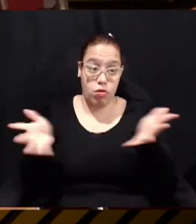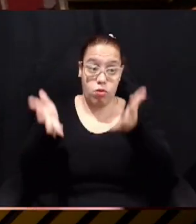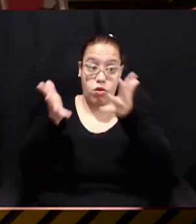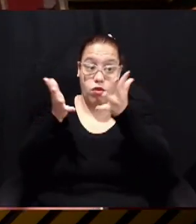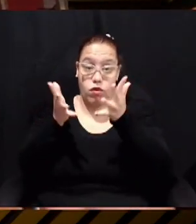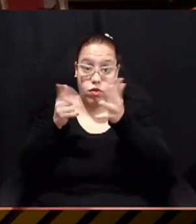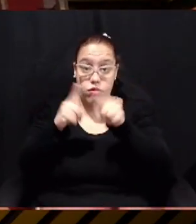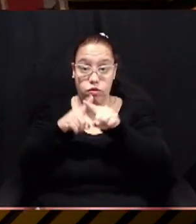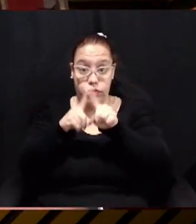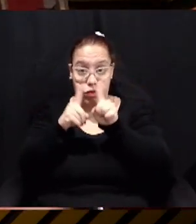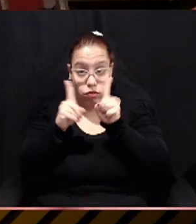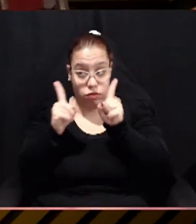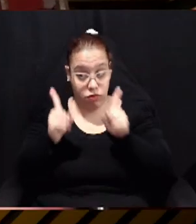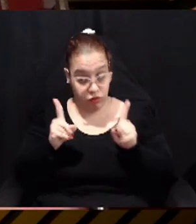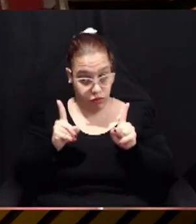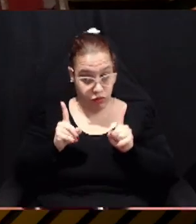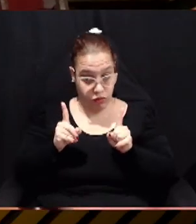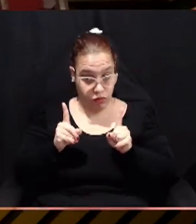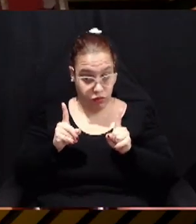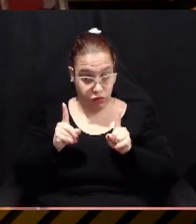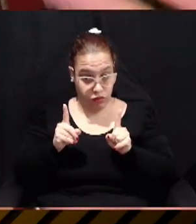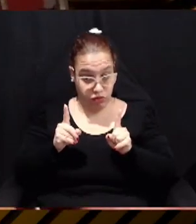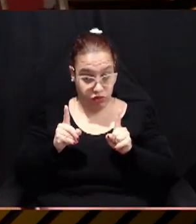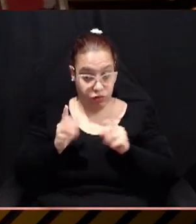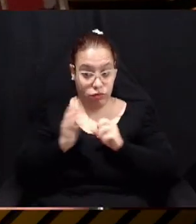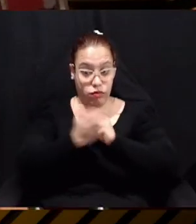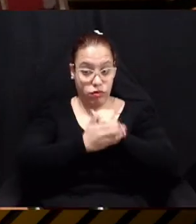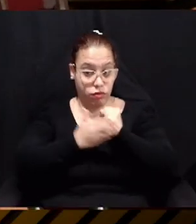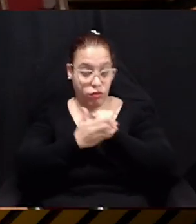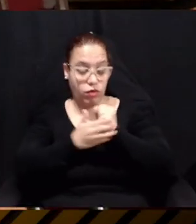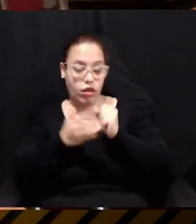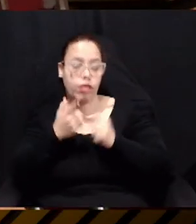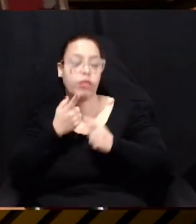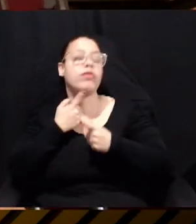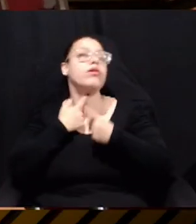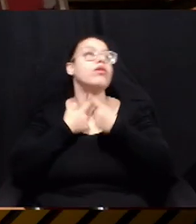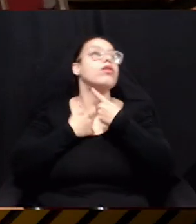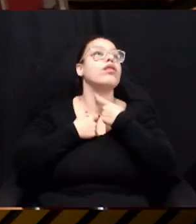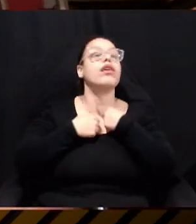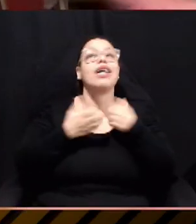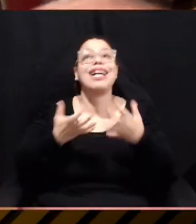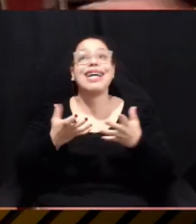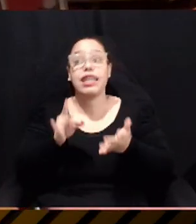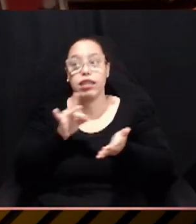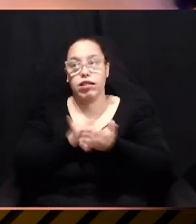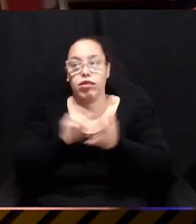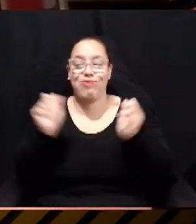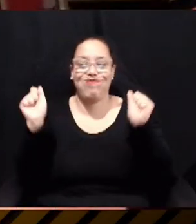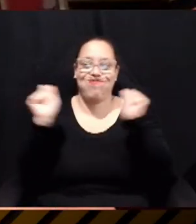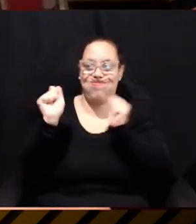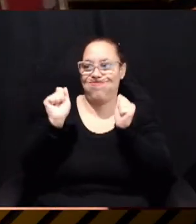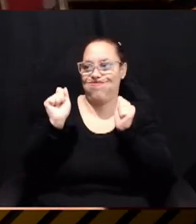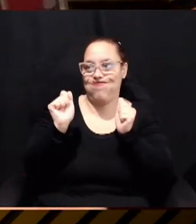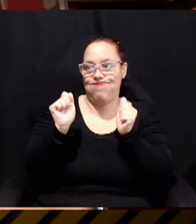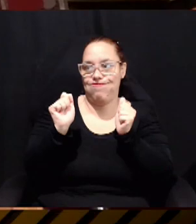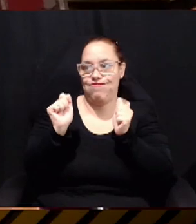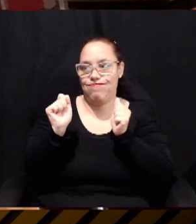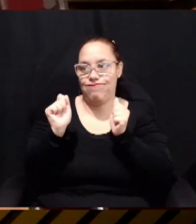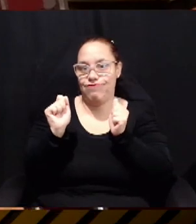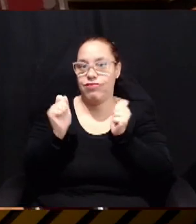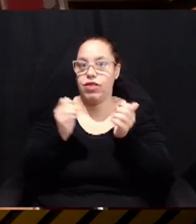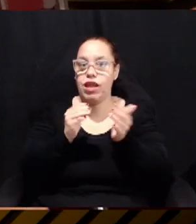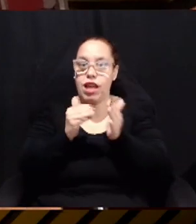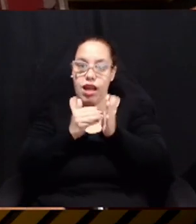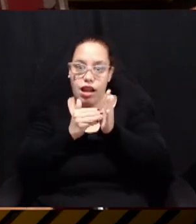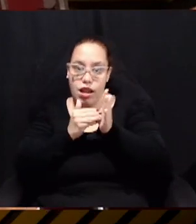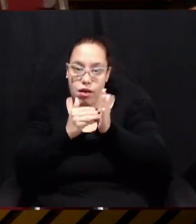porém, provavelmente ali baseado nos desejos e nas coisas que ela queria que se manifestasse, ela passa do limite. Então é